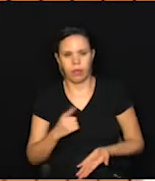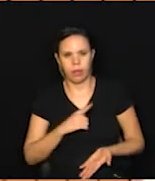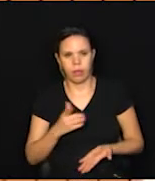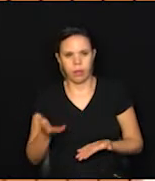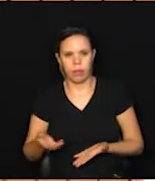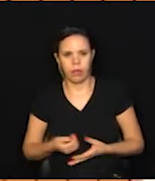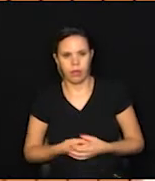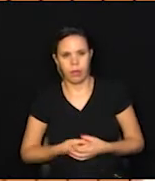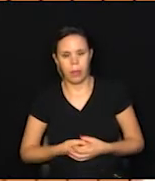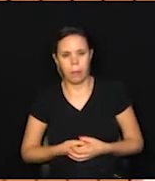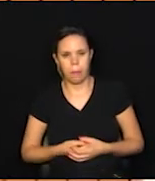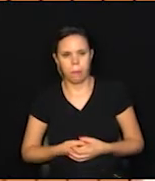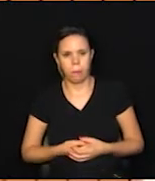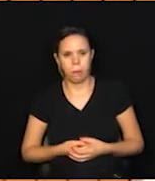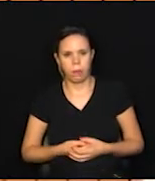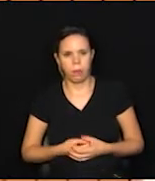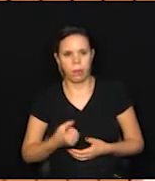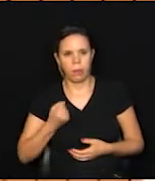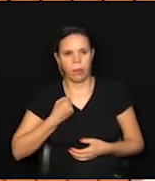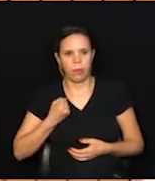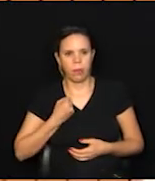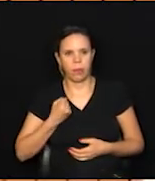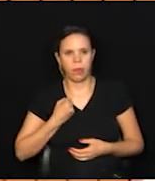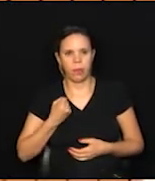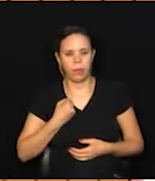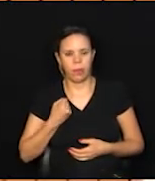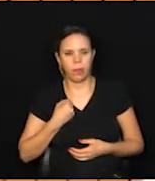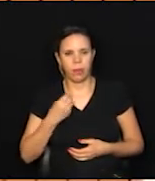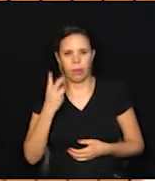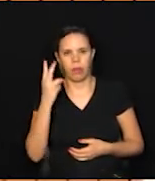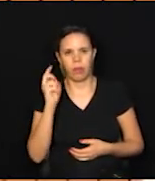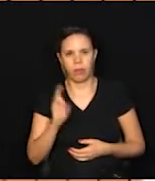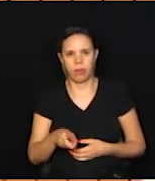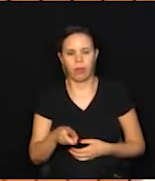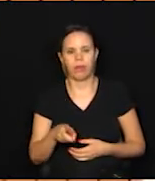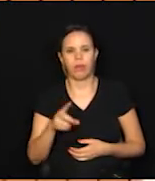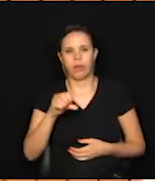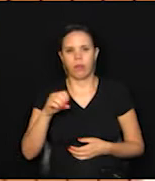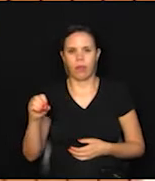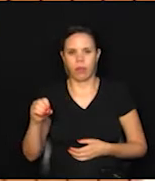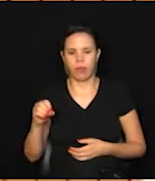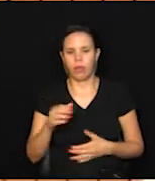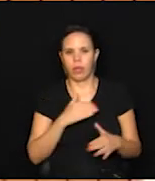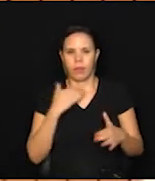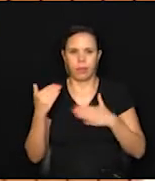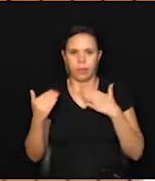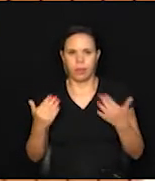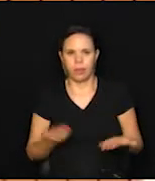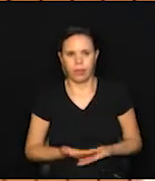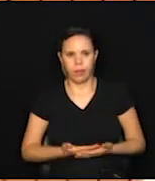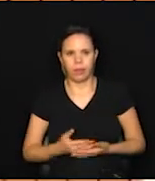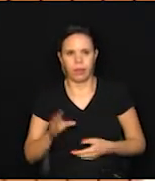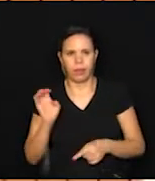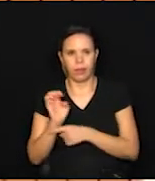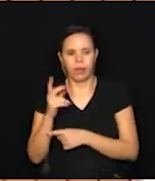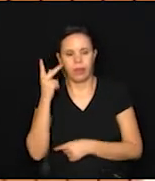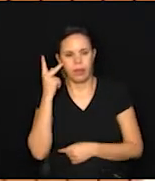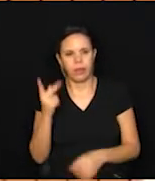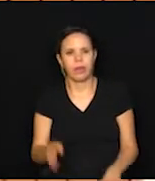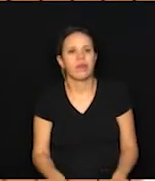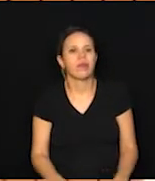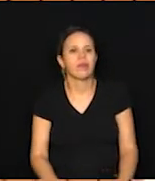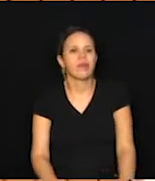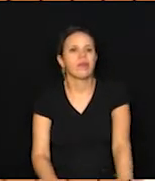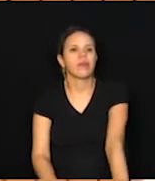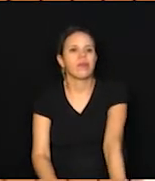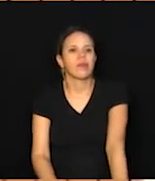aqui os números, né, de mais de 2.090 e poucos mortos no estado de São Paulo, e